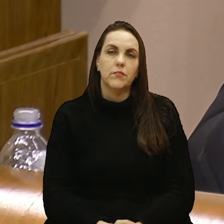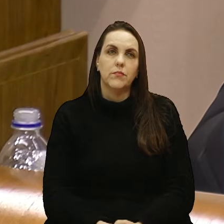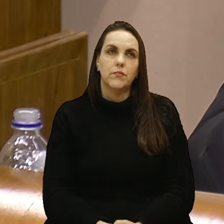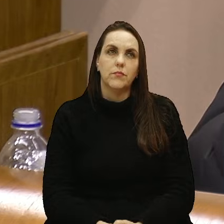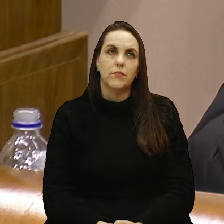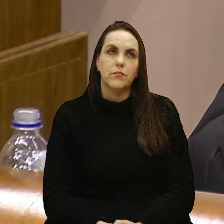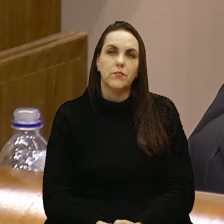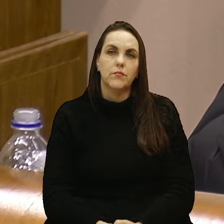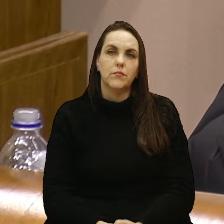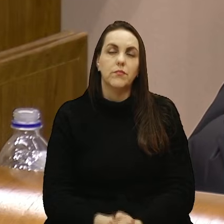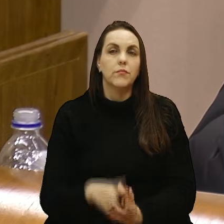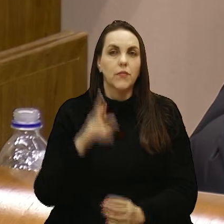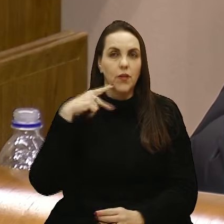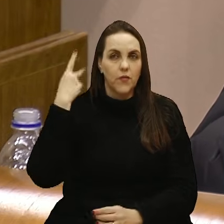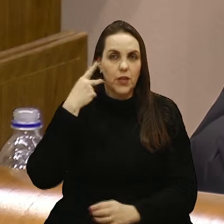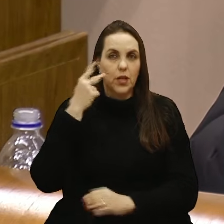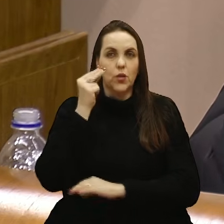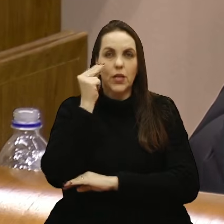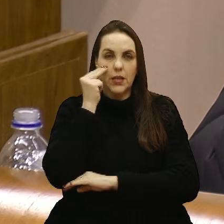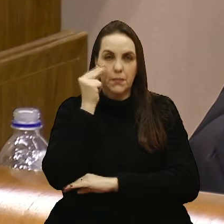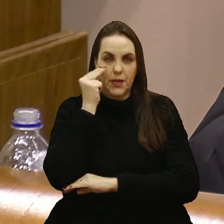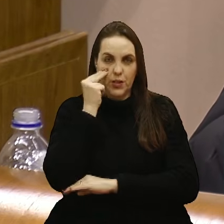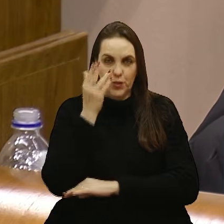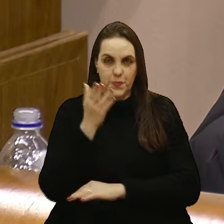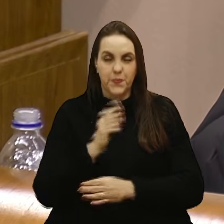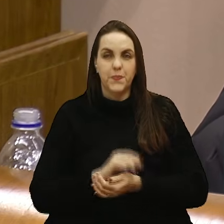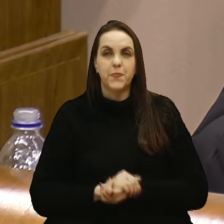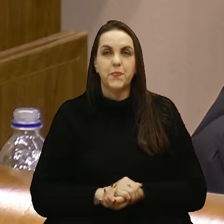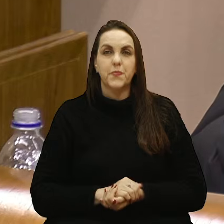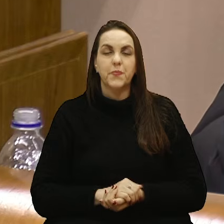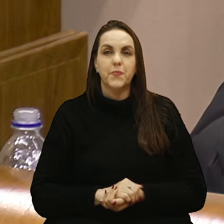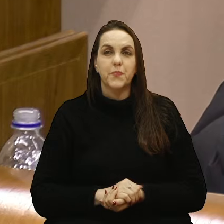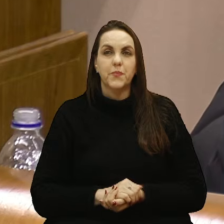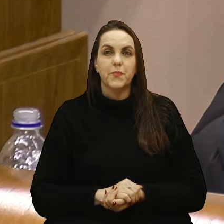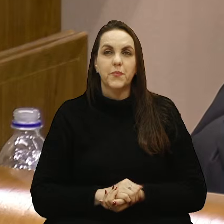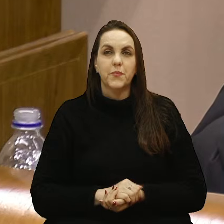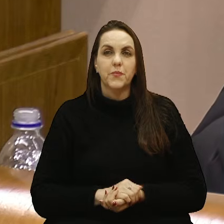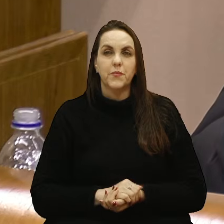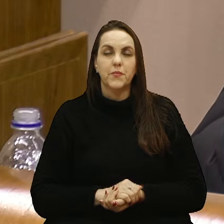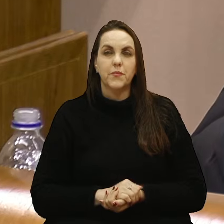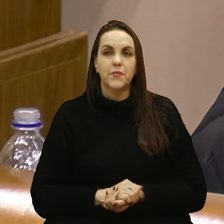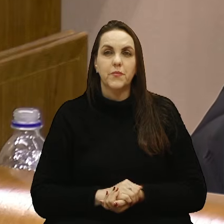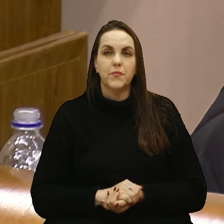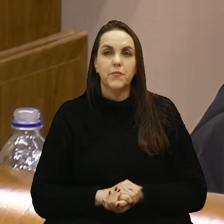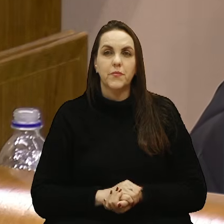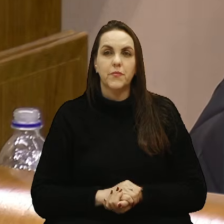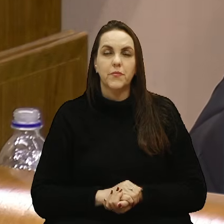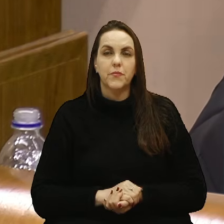Vereador Libardi.